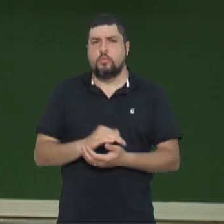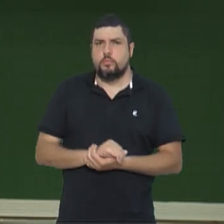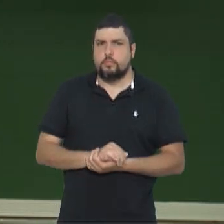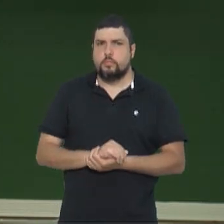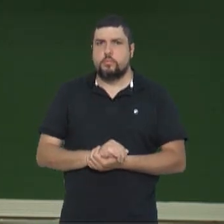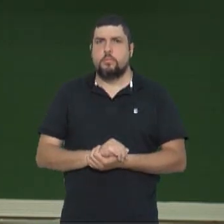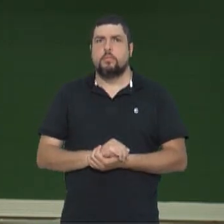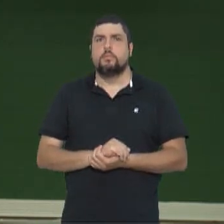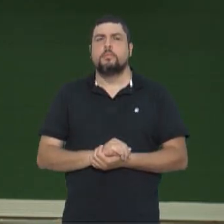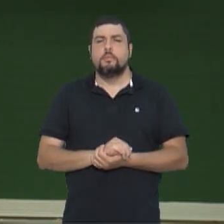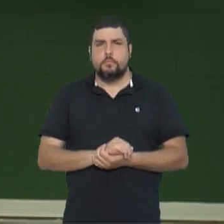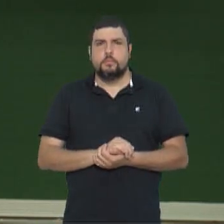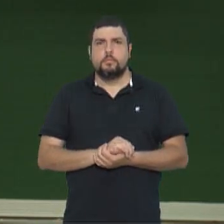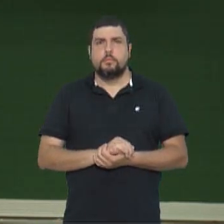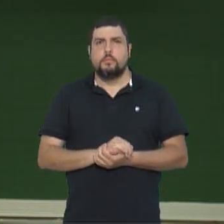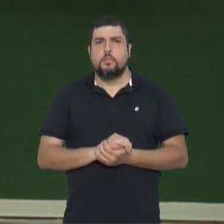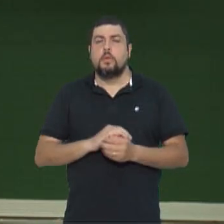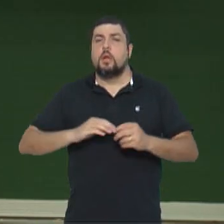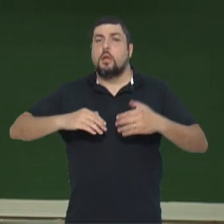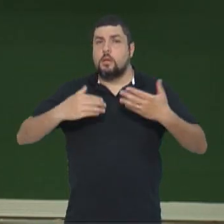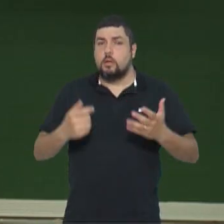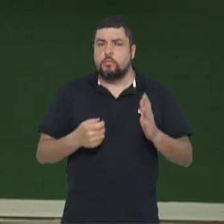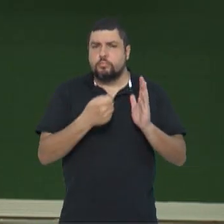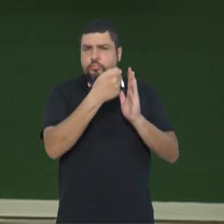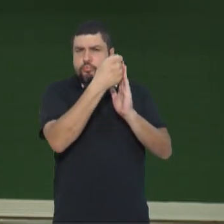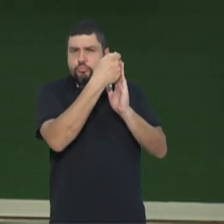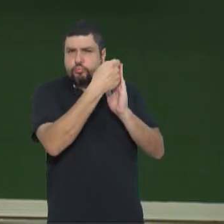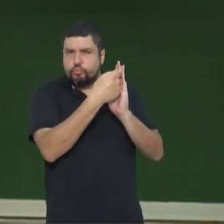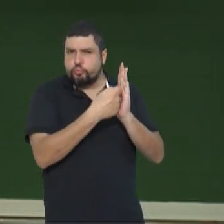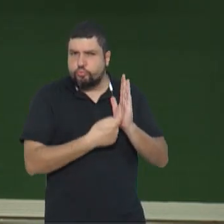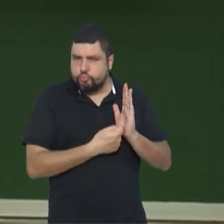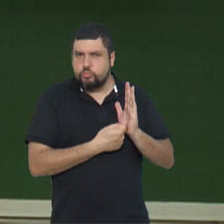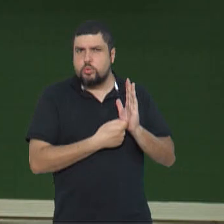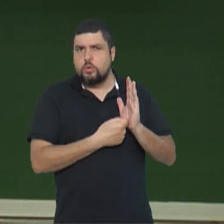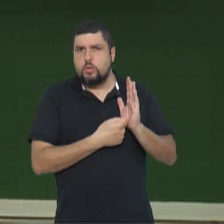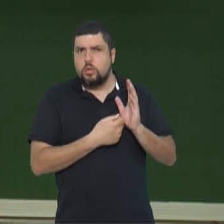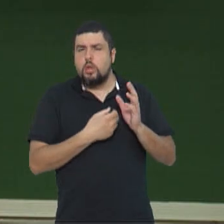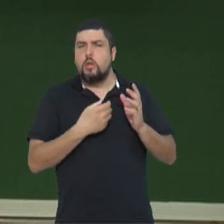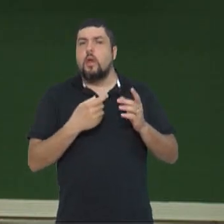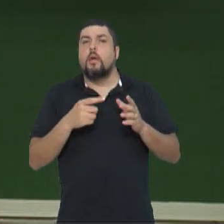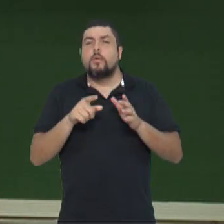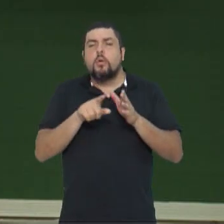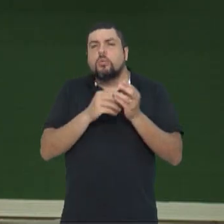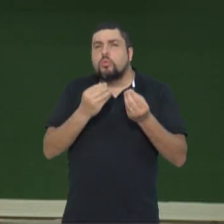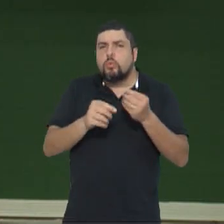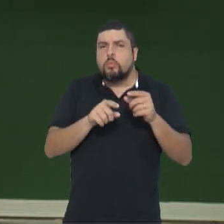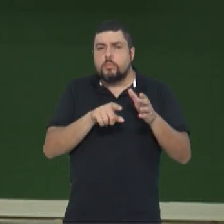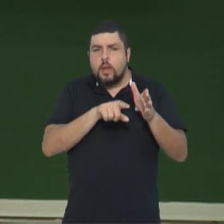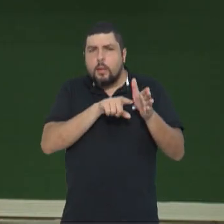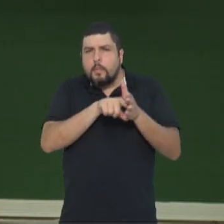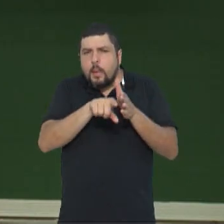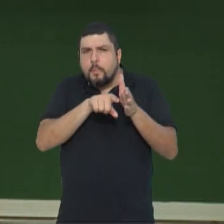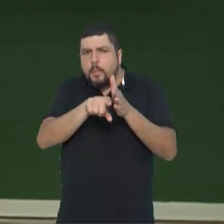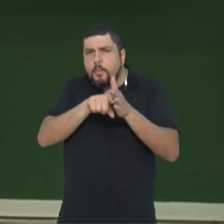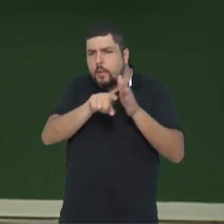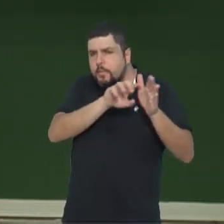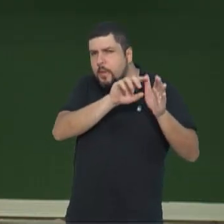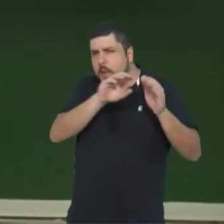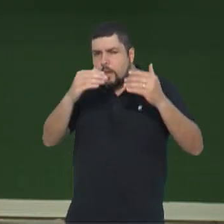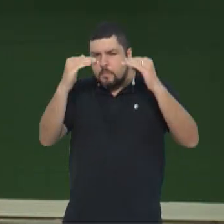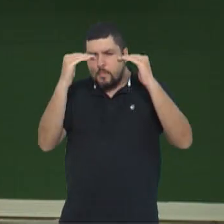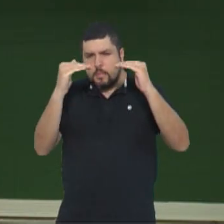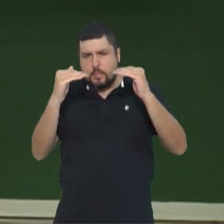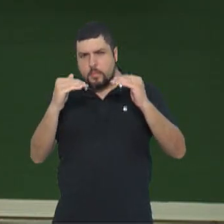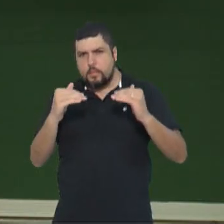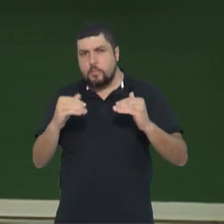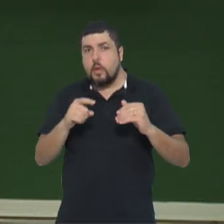lá. Agora a gente vai pensar um planejamento ainda continuando com perguntas e você responde essas perguntas no caderno e depois